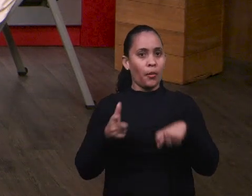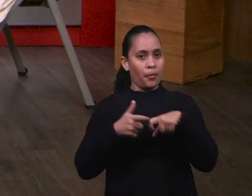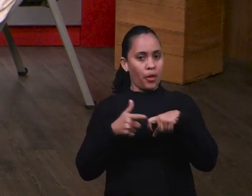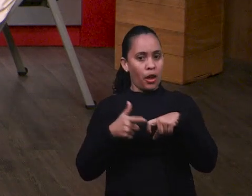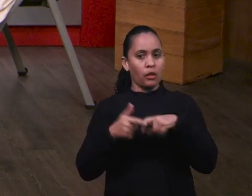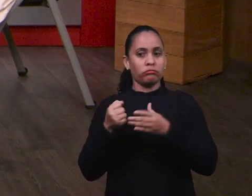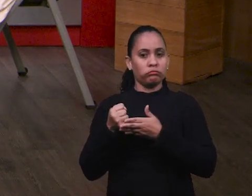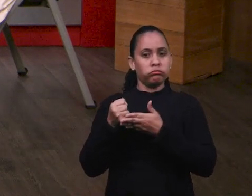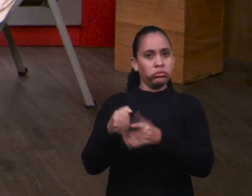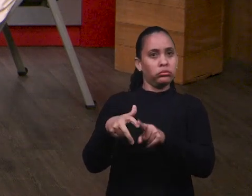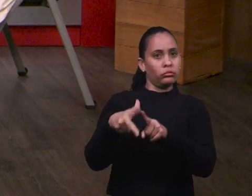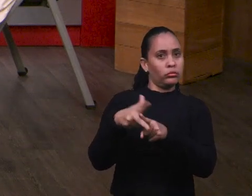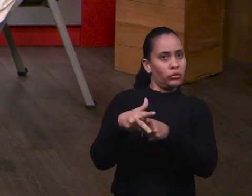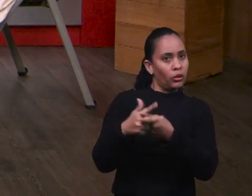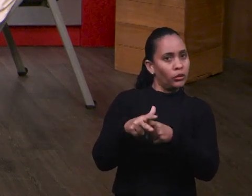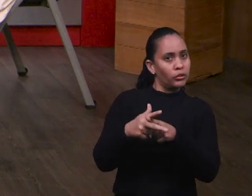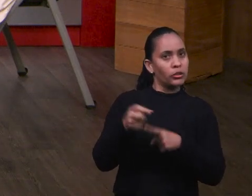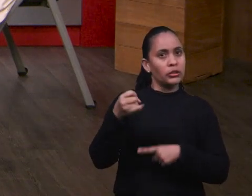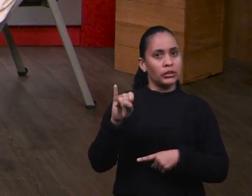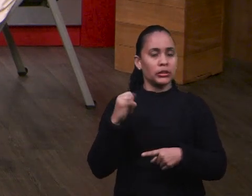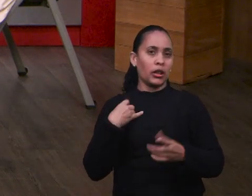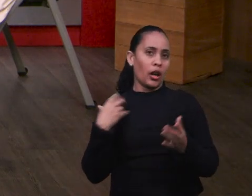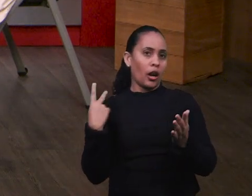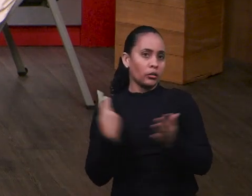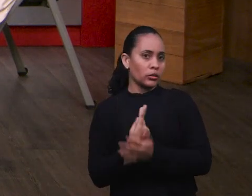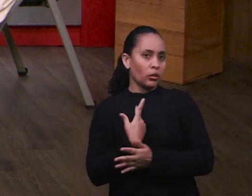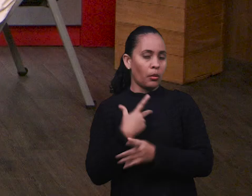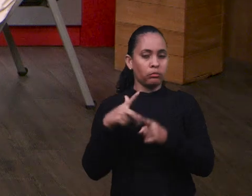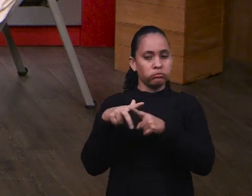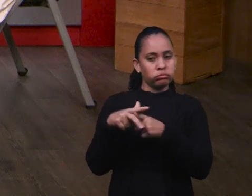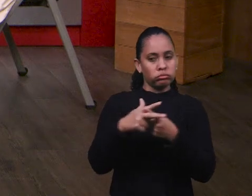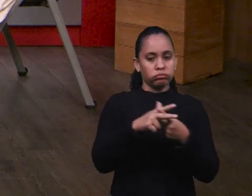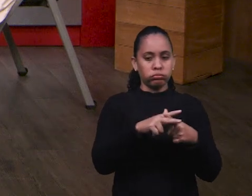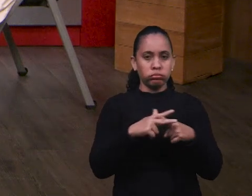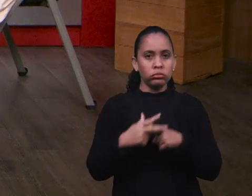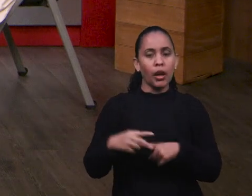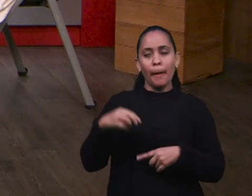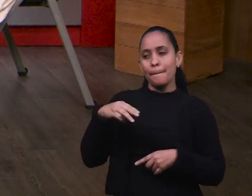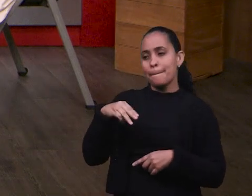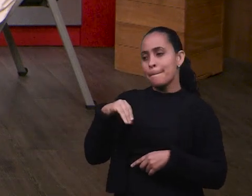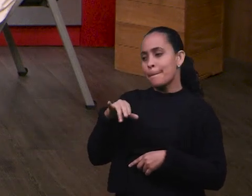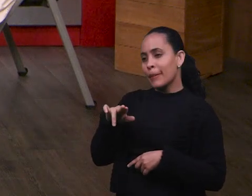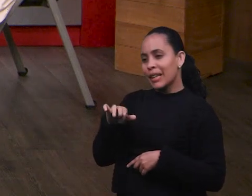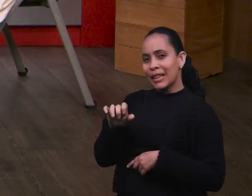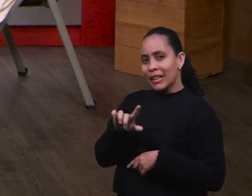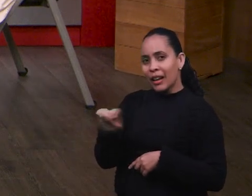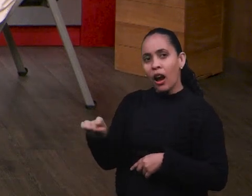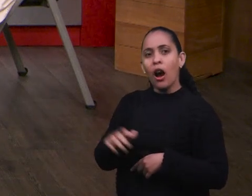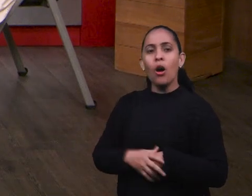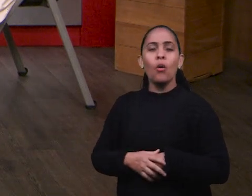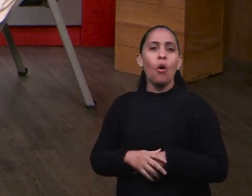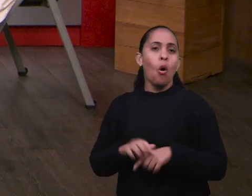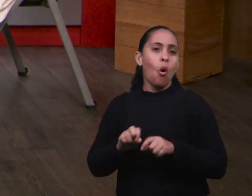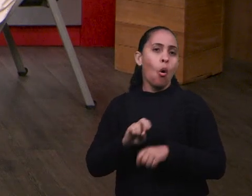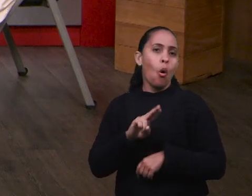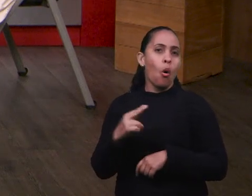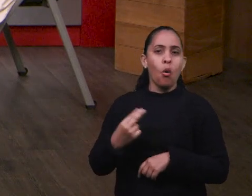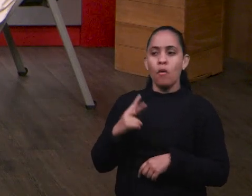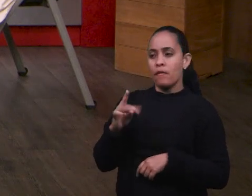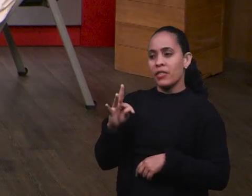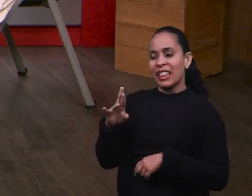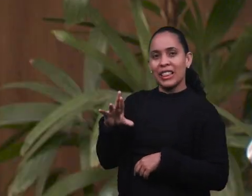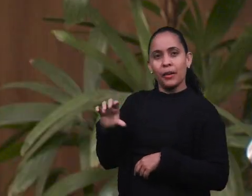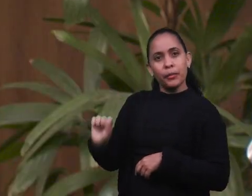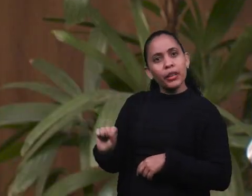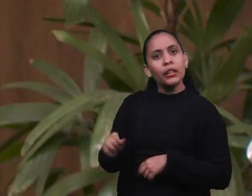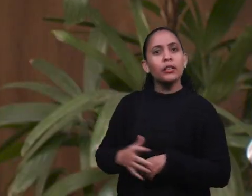lá sempre corrigindo algum déficit que aconteça, né? Seja de mineral, de vitamina, ou se tiver alguma náusea ou constipação,